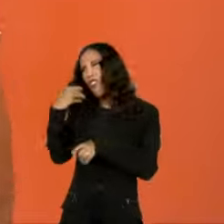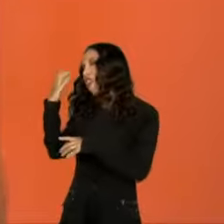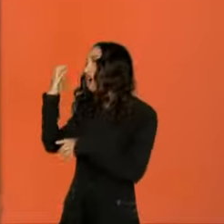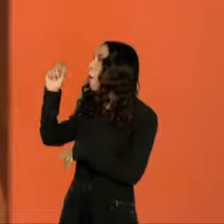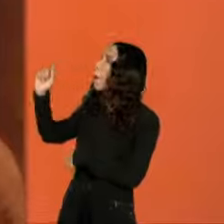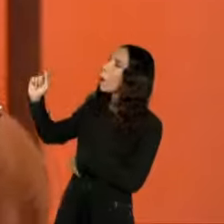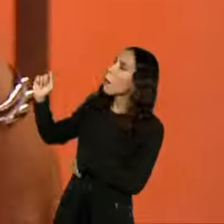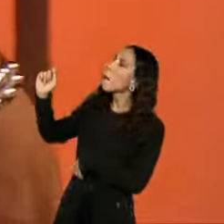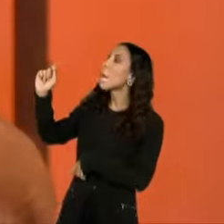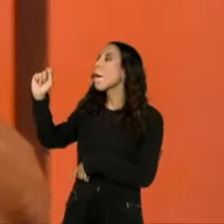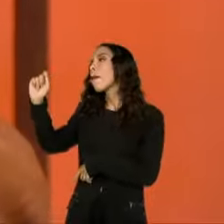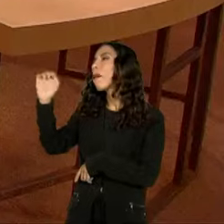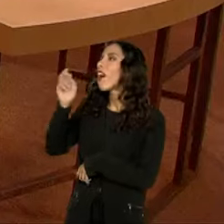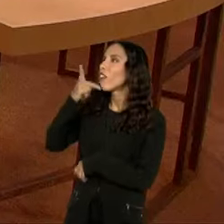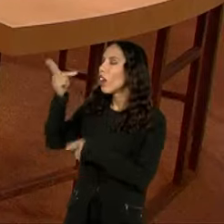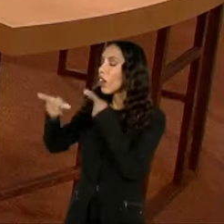Mas